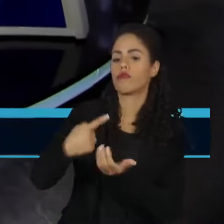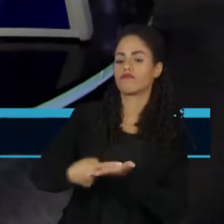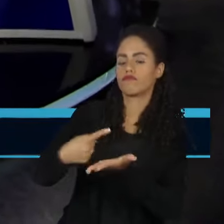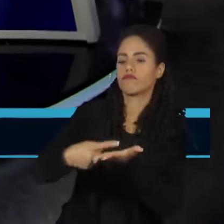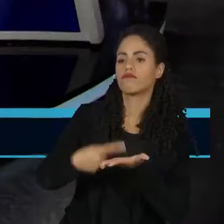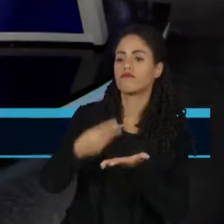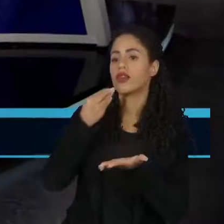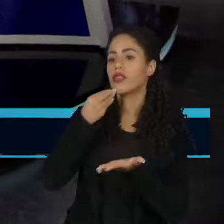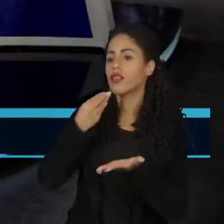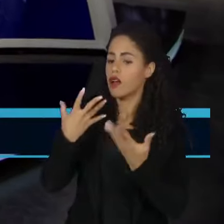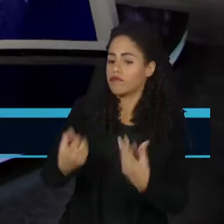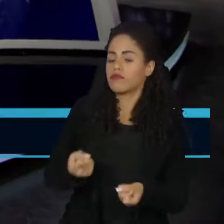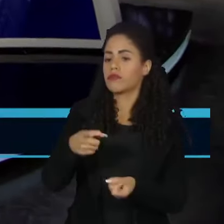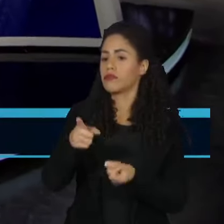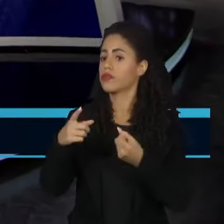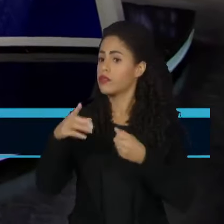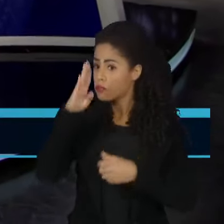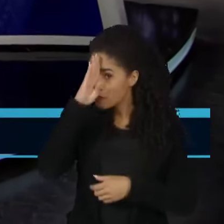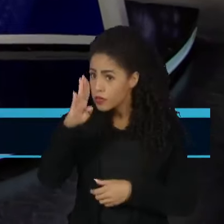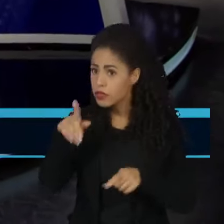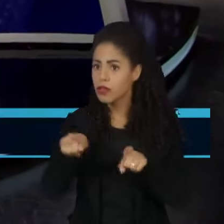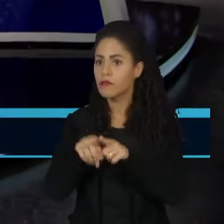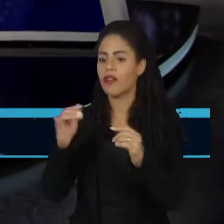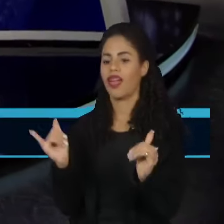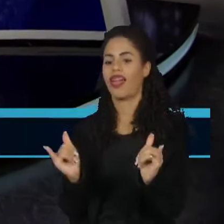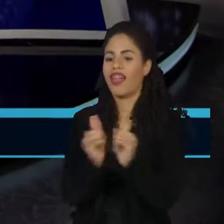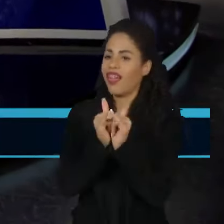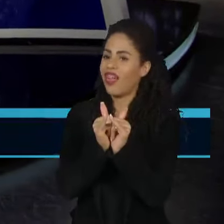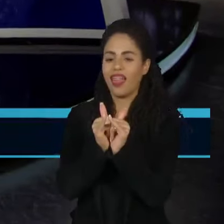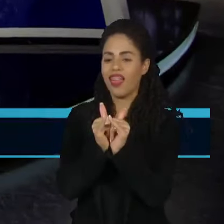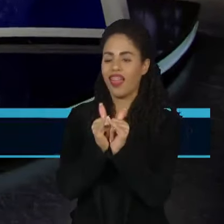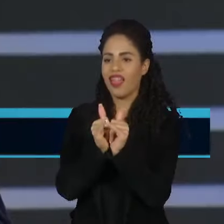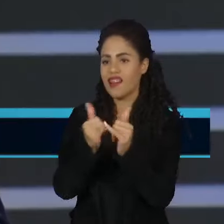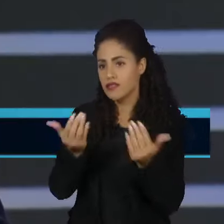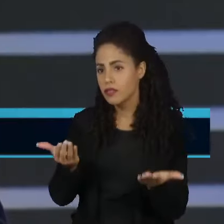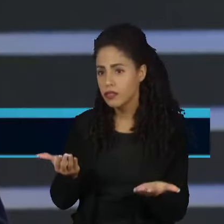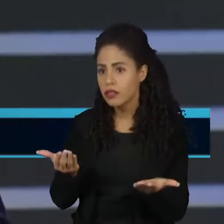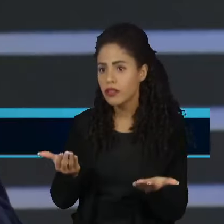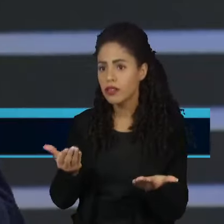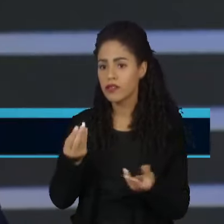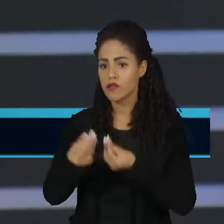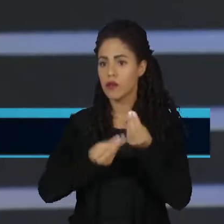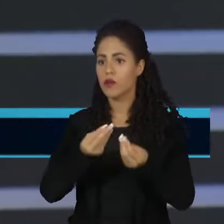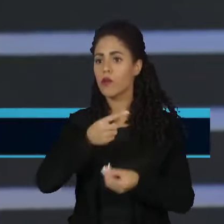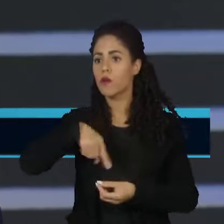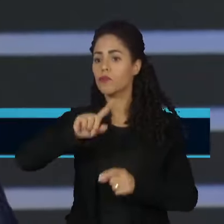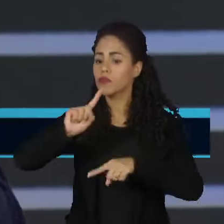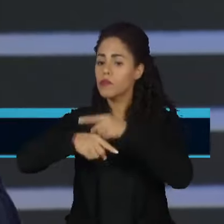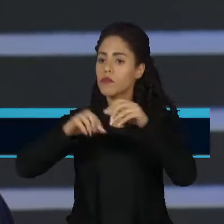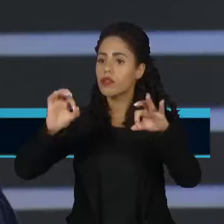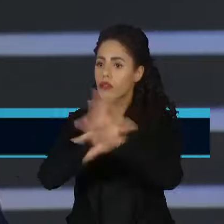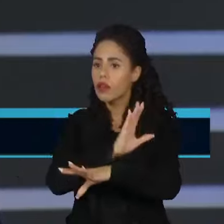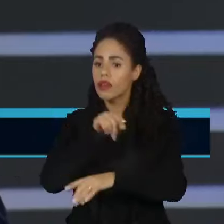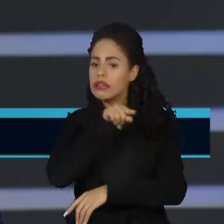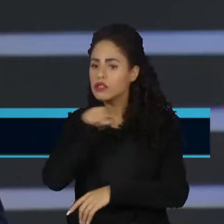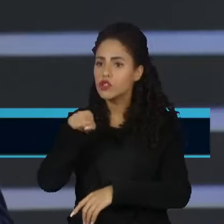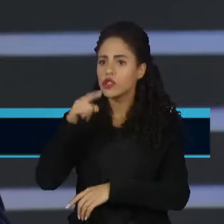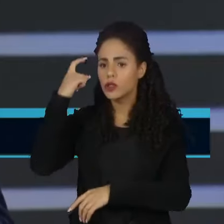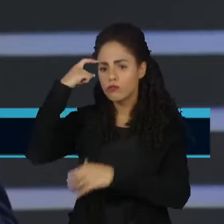essas bandeiras e, principalmente, a anistia a Jair Bolsonaro. O jogo vai terminar, a cereja do bolo desse